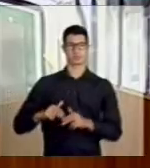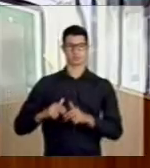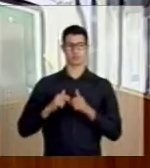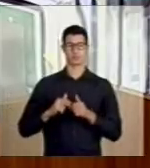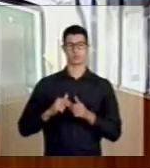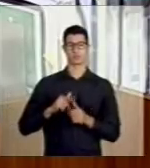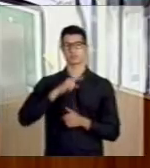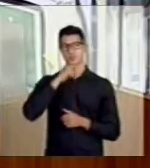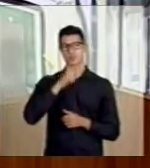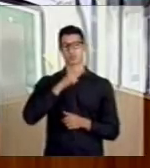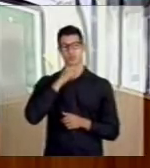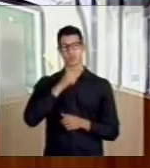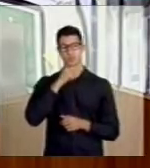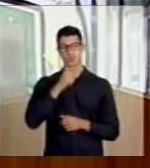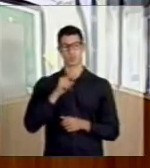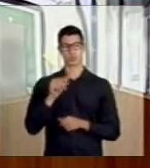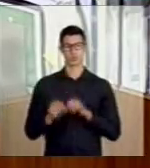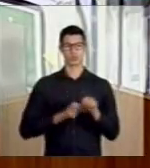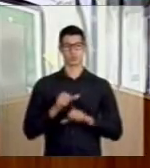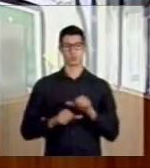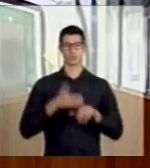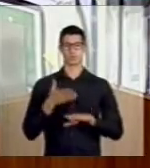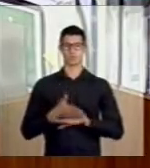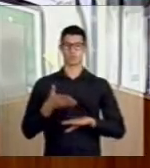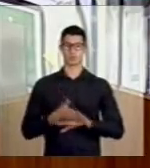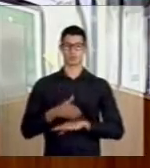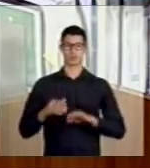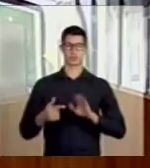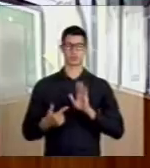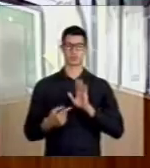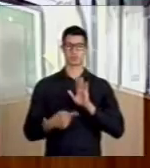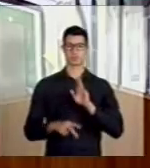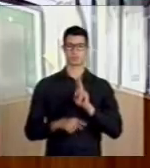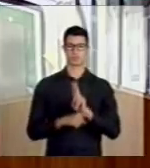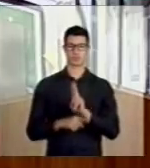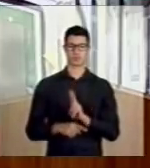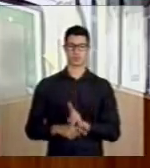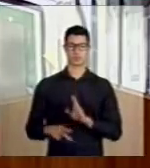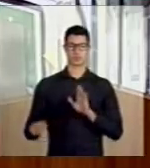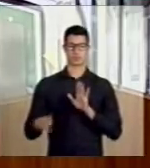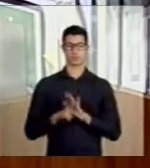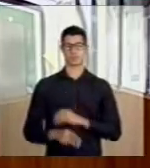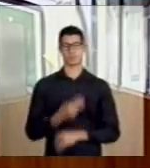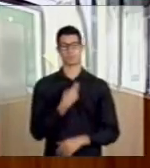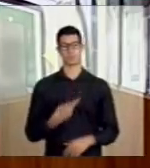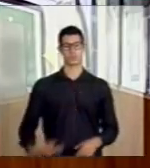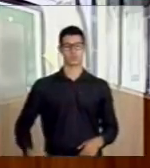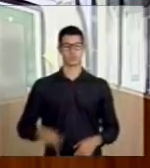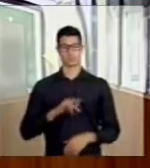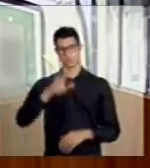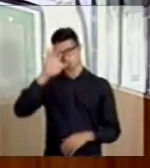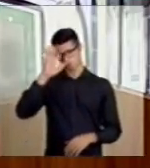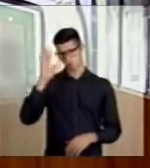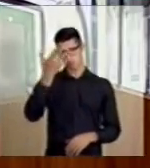de dúvida não é que terá a participação fiscalizadora do próprio Ministério Público, será resolvida